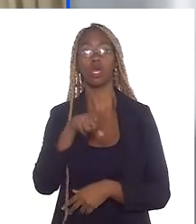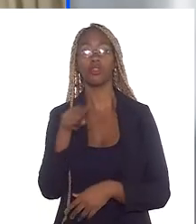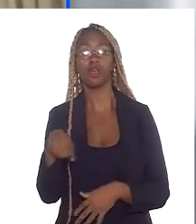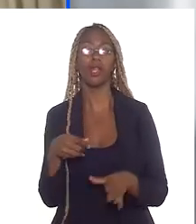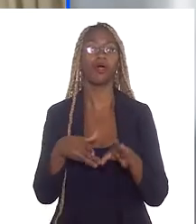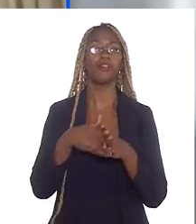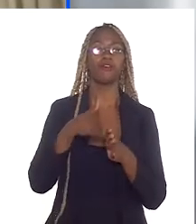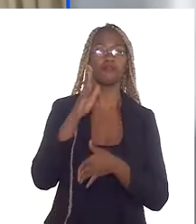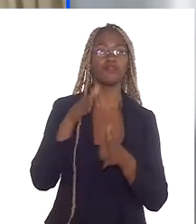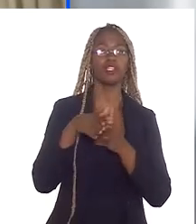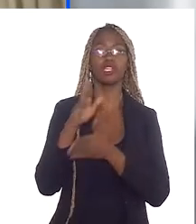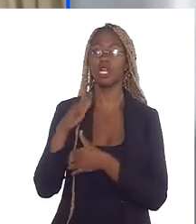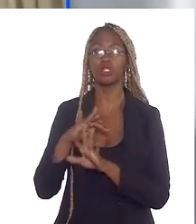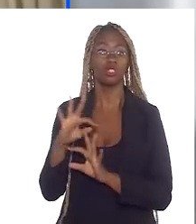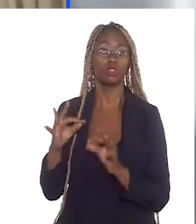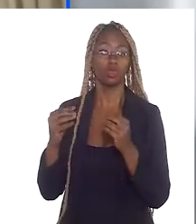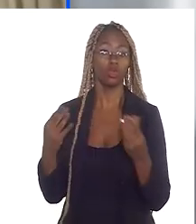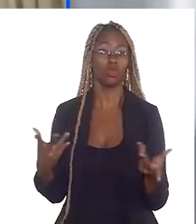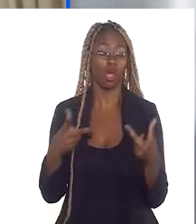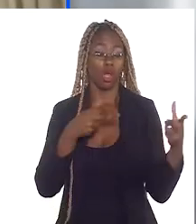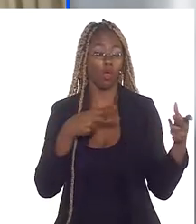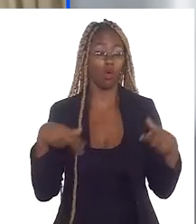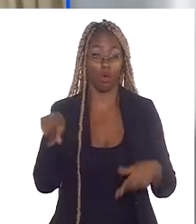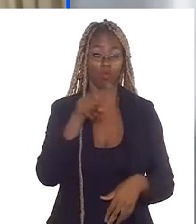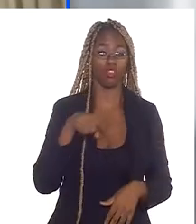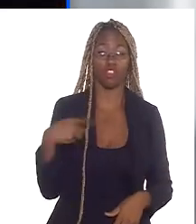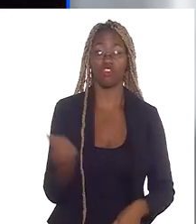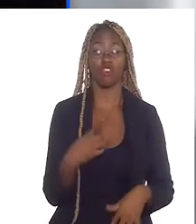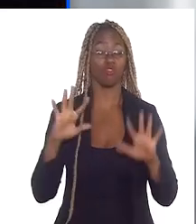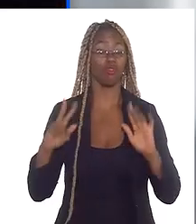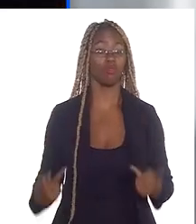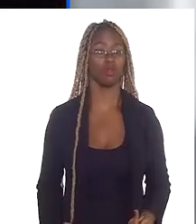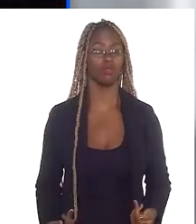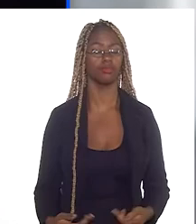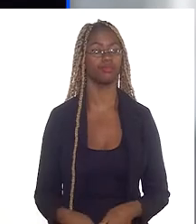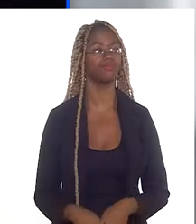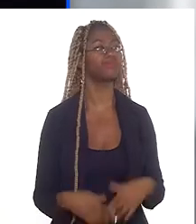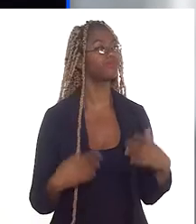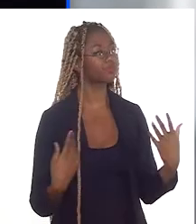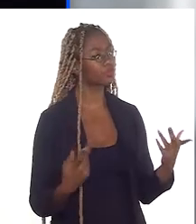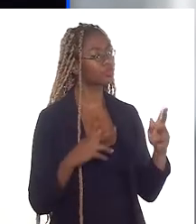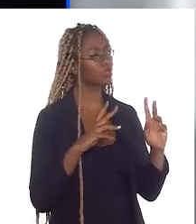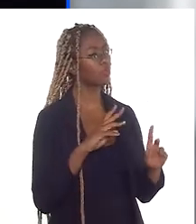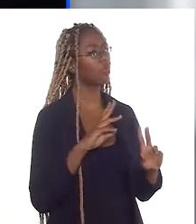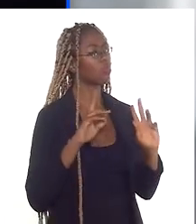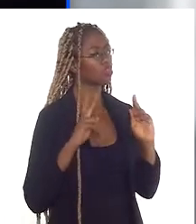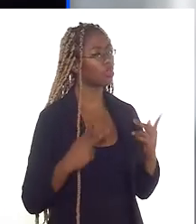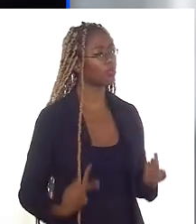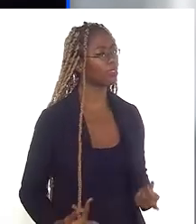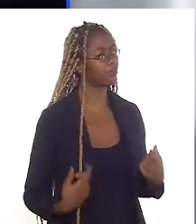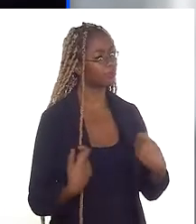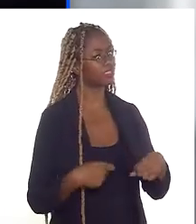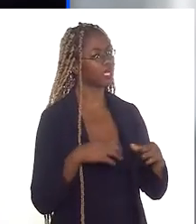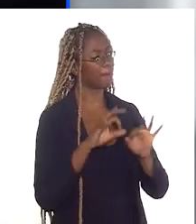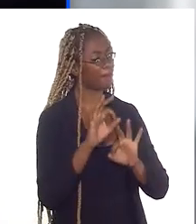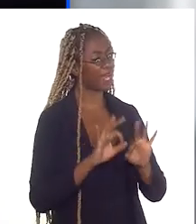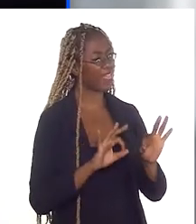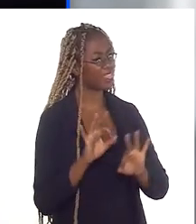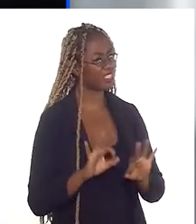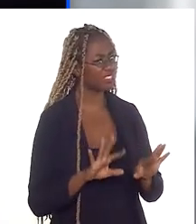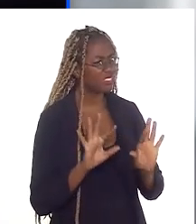canceladas viagens somos humanos então o ser humano Fabíola ele ele precisa de um planejamento